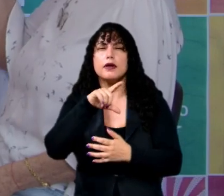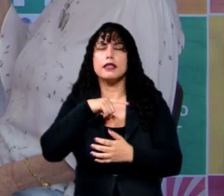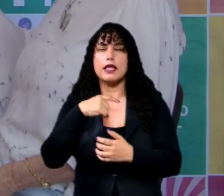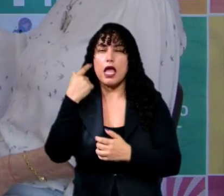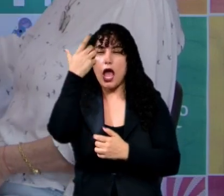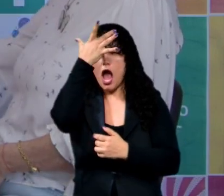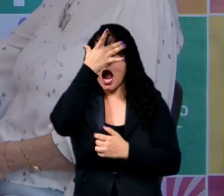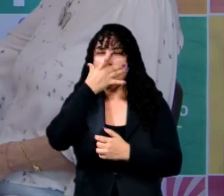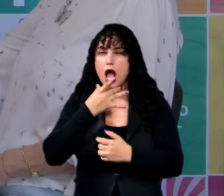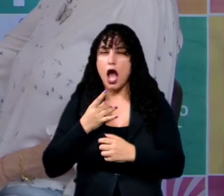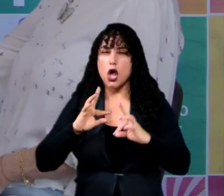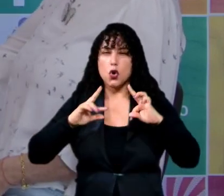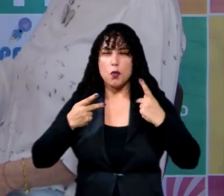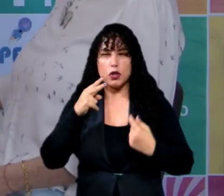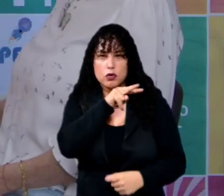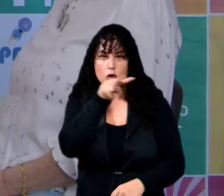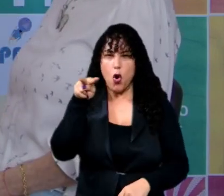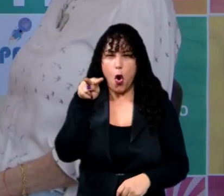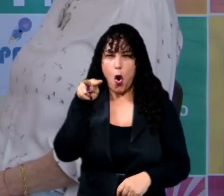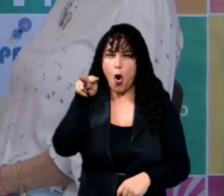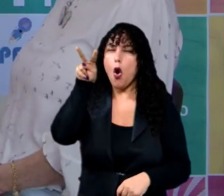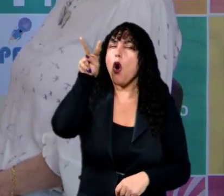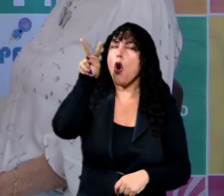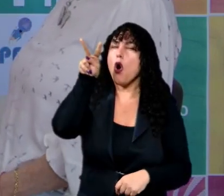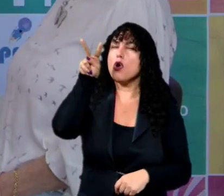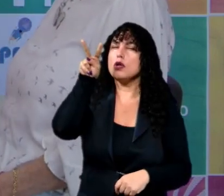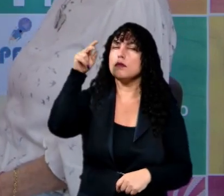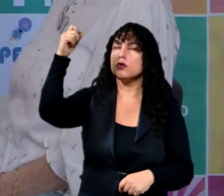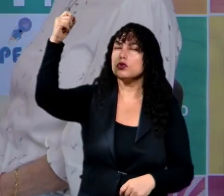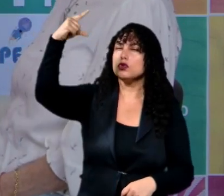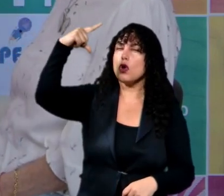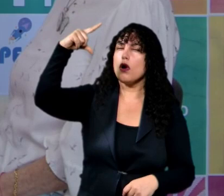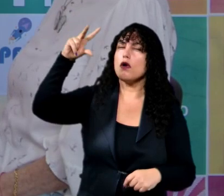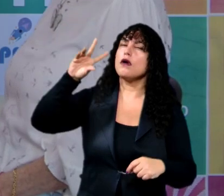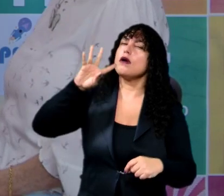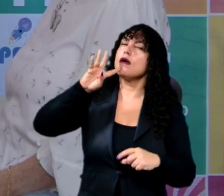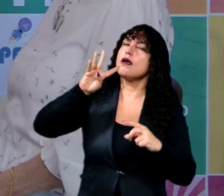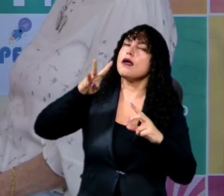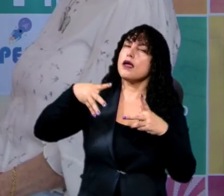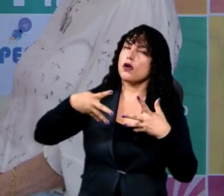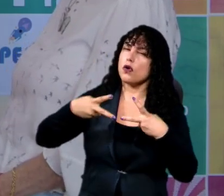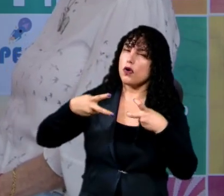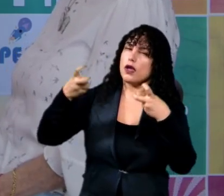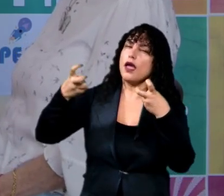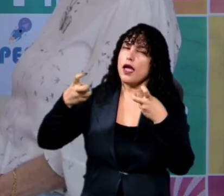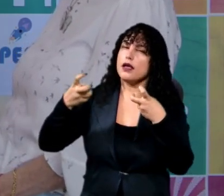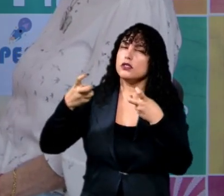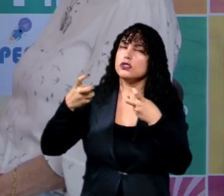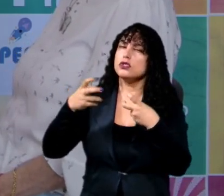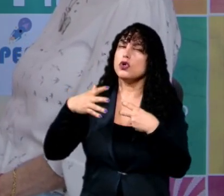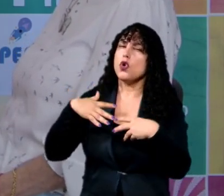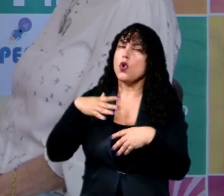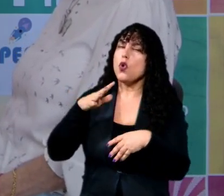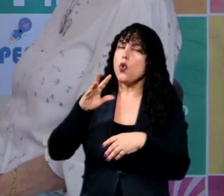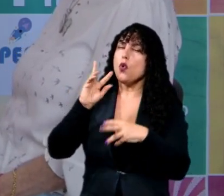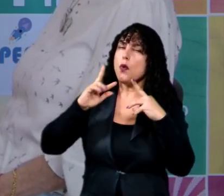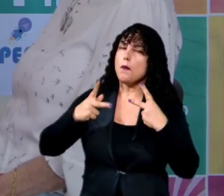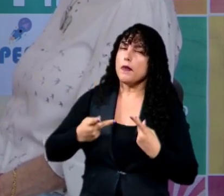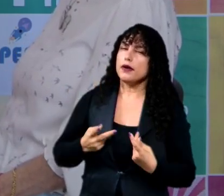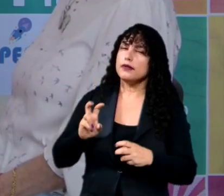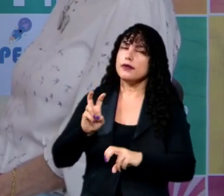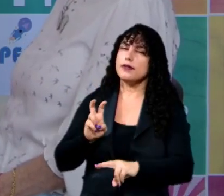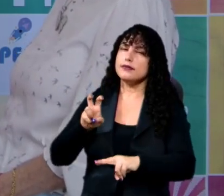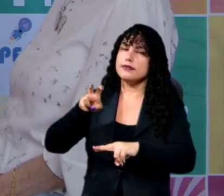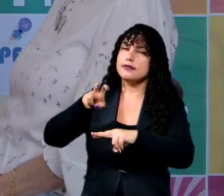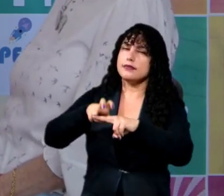cabeça humana, e quando ele olha para o sol, ele se reconhece humano e senta. Se acalma, né?